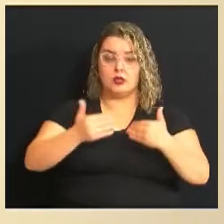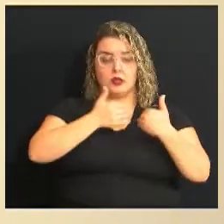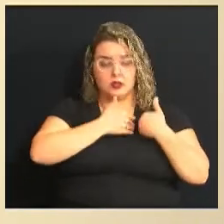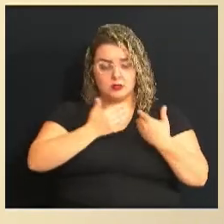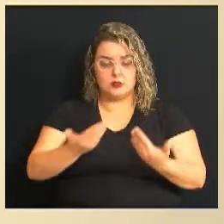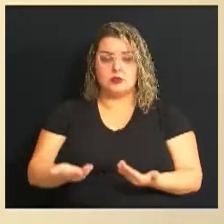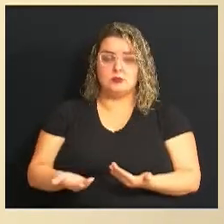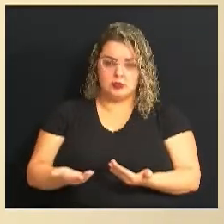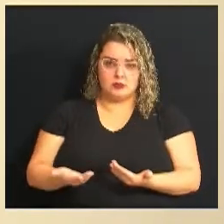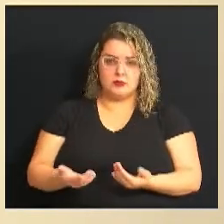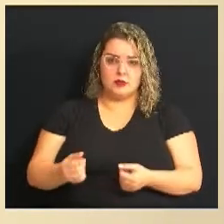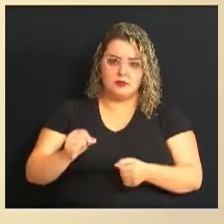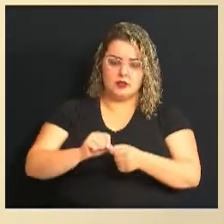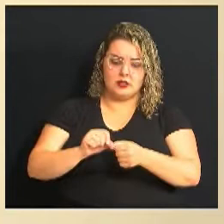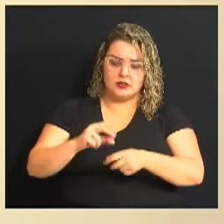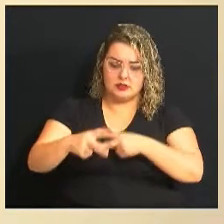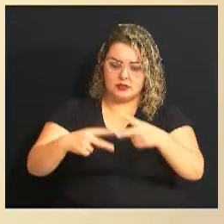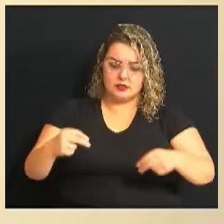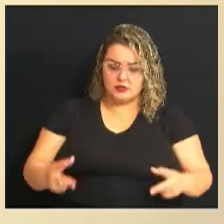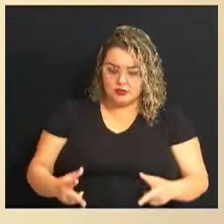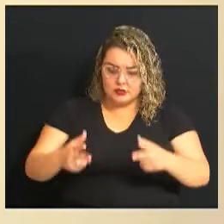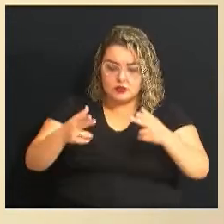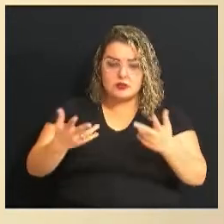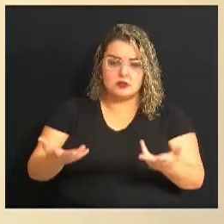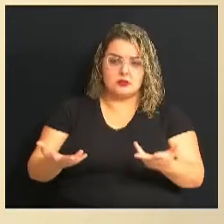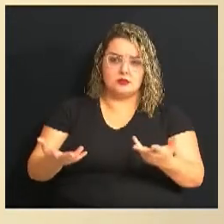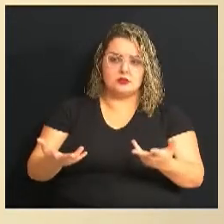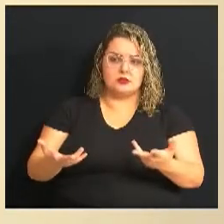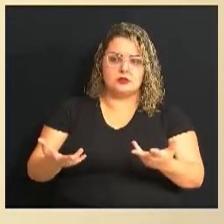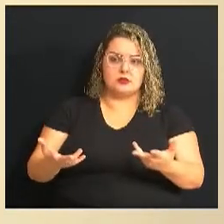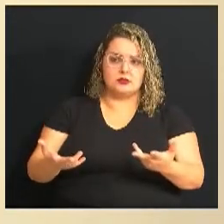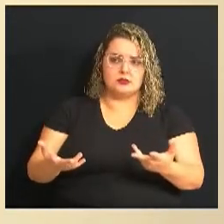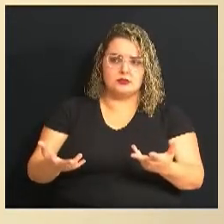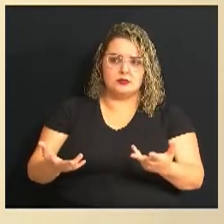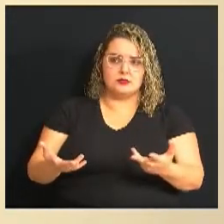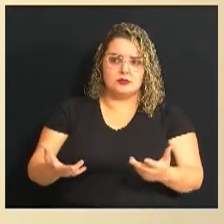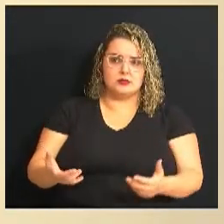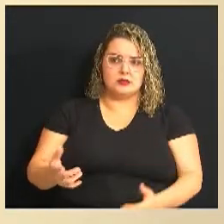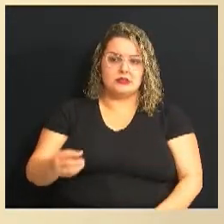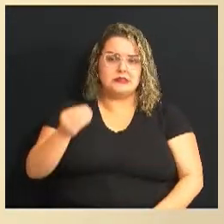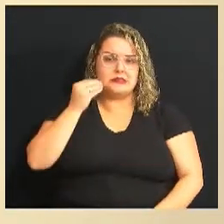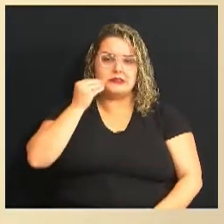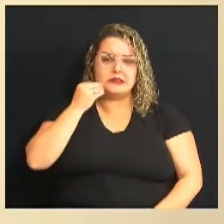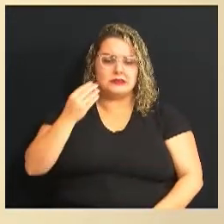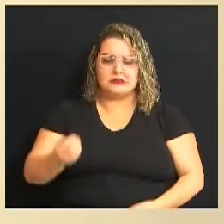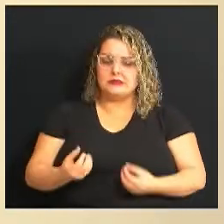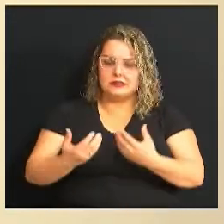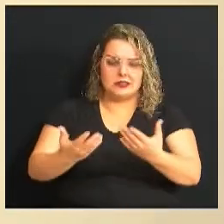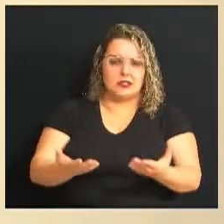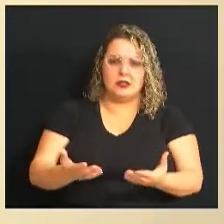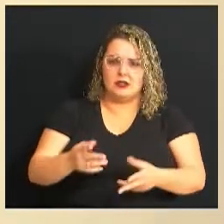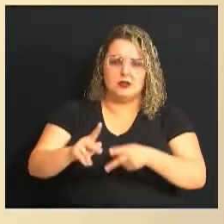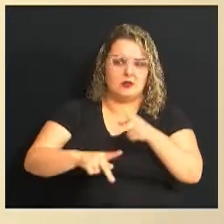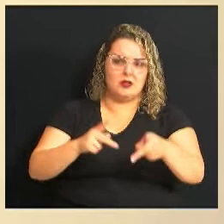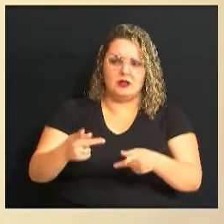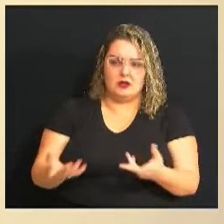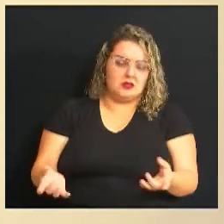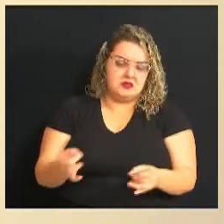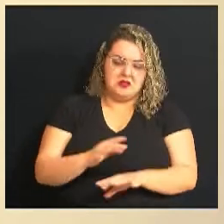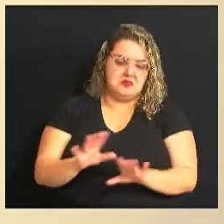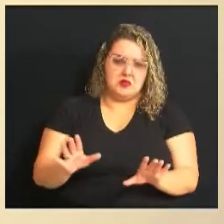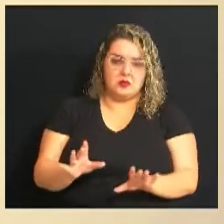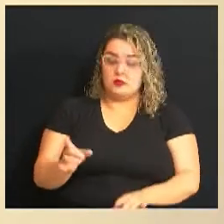fazer essas inaugurações, de forma que eles tendem a passar para a população que a obra já está pronta. Isso não